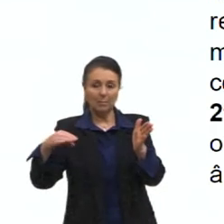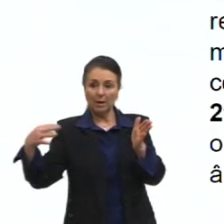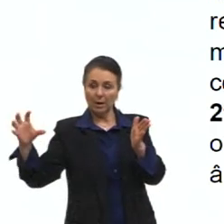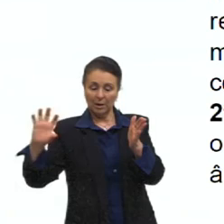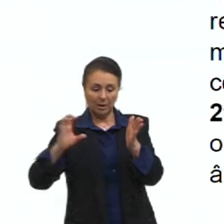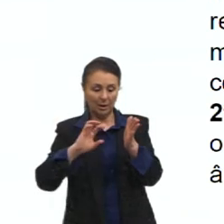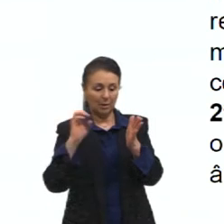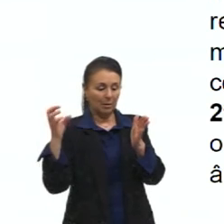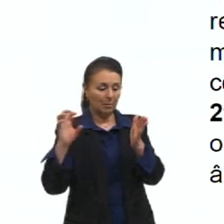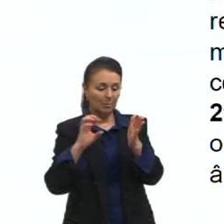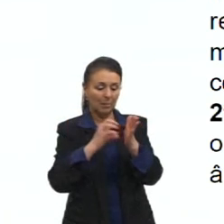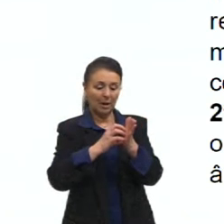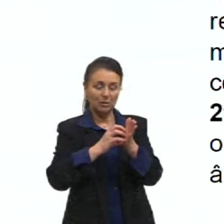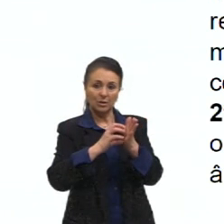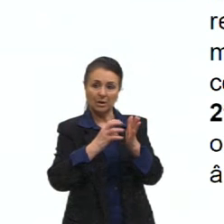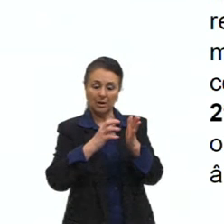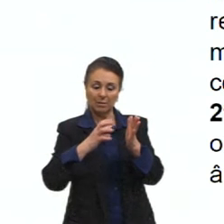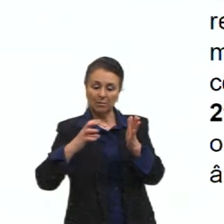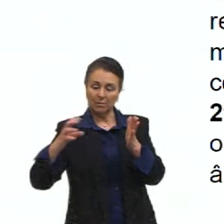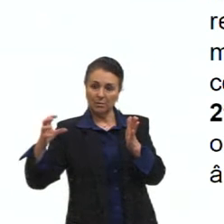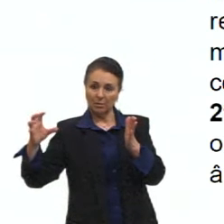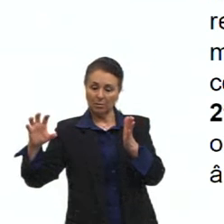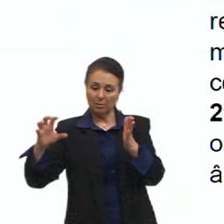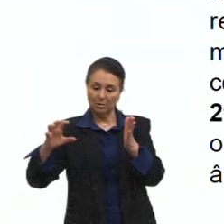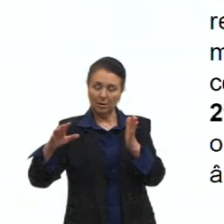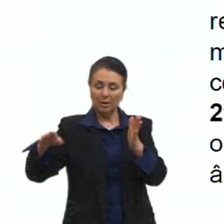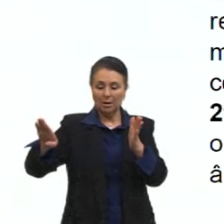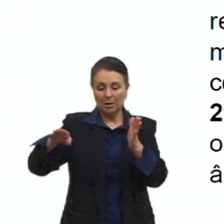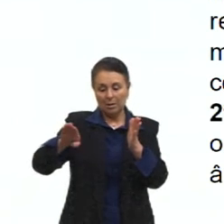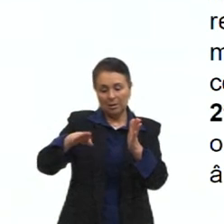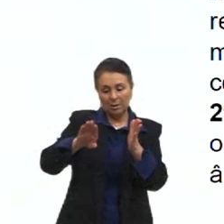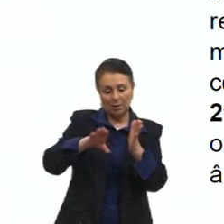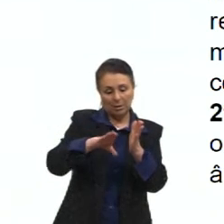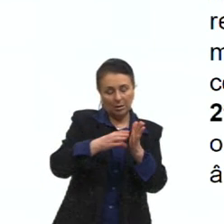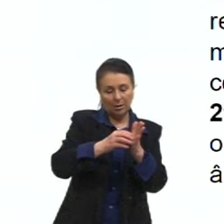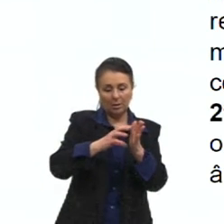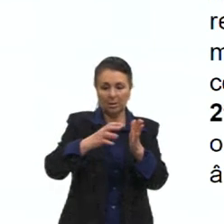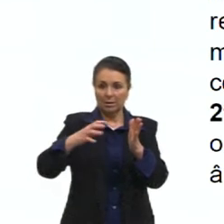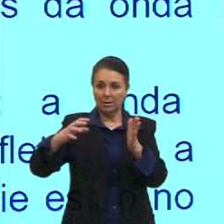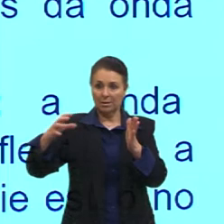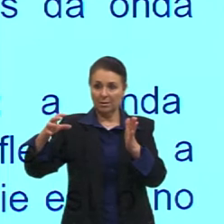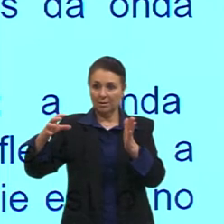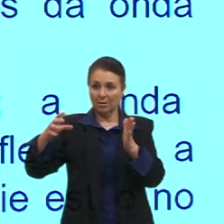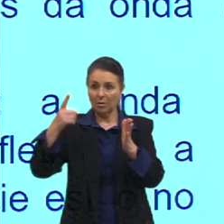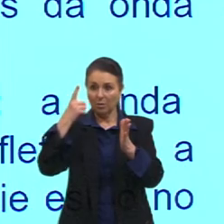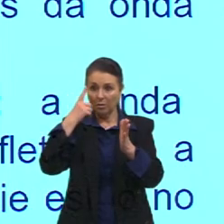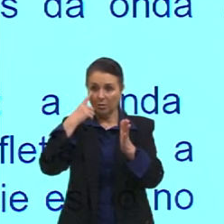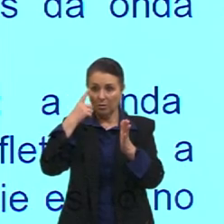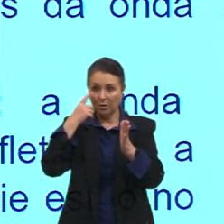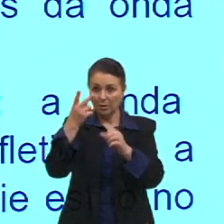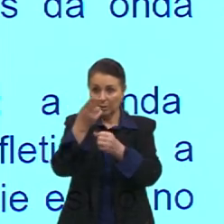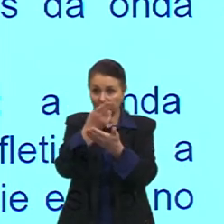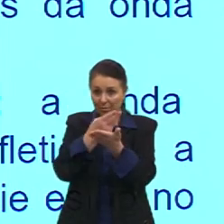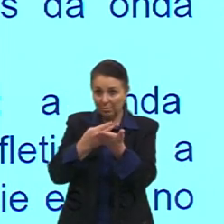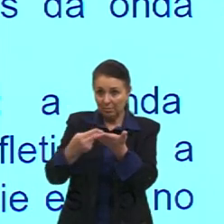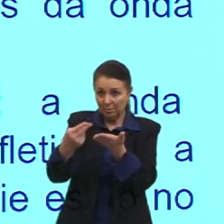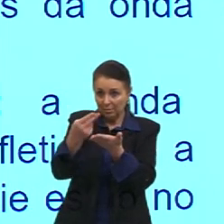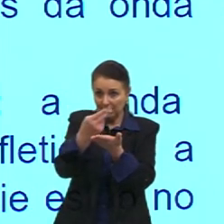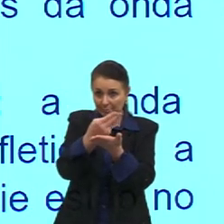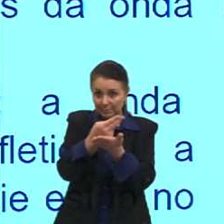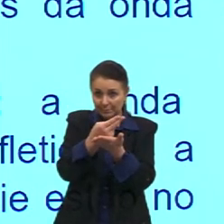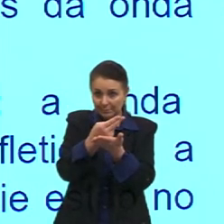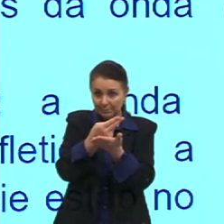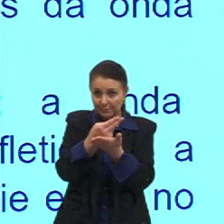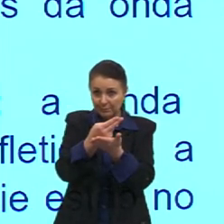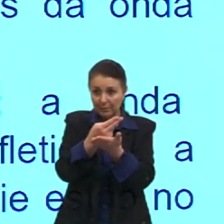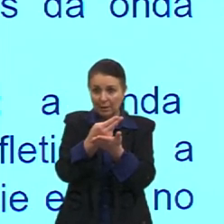se propagar no meio de origem, certo? Então, aqui o que aconteceu? O desenho que foi feito, certo? A